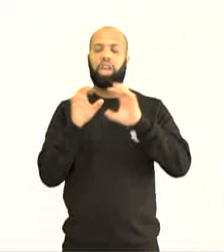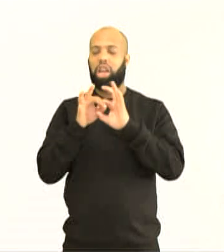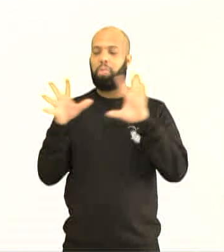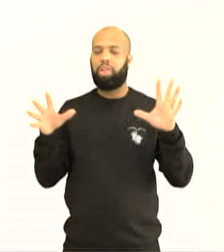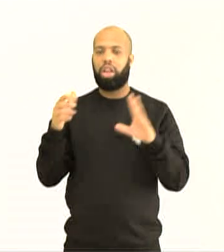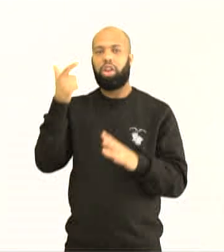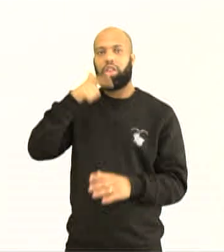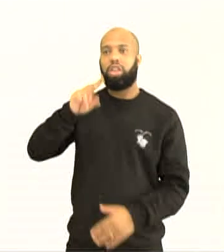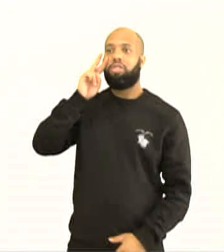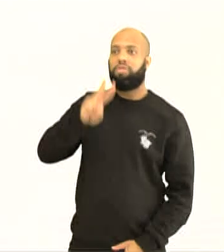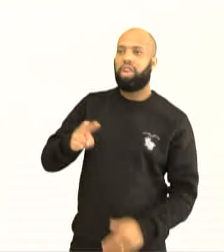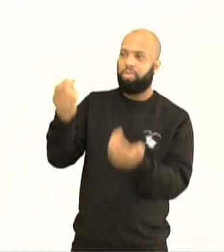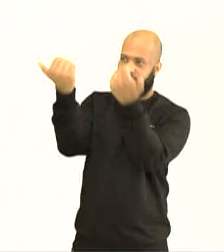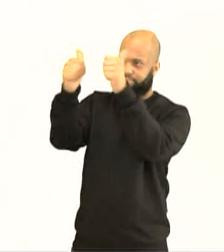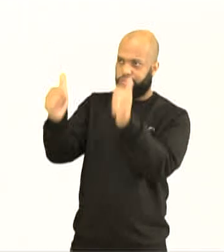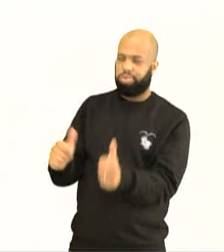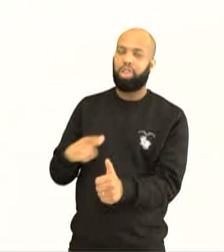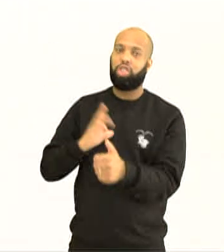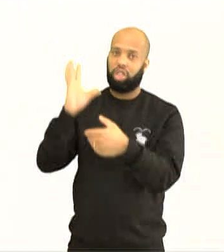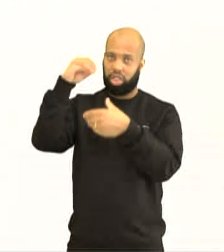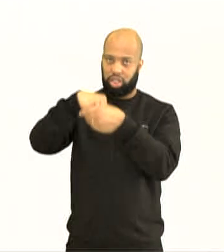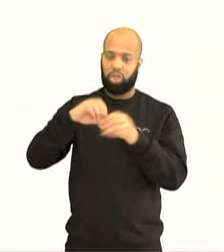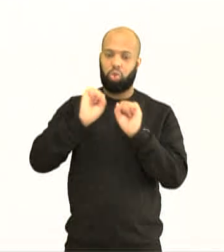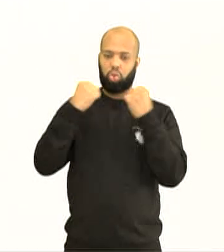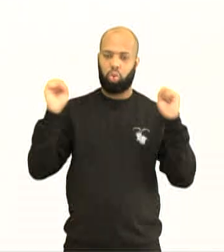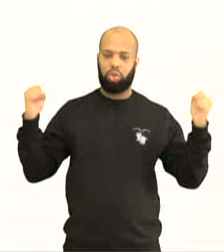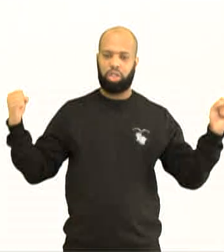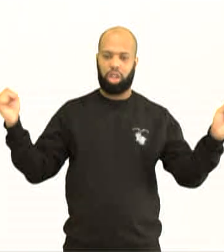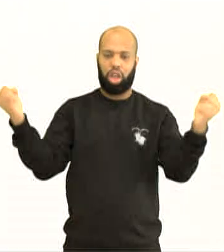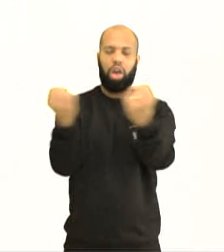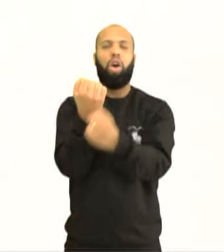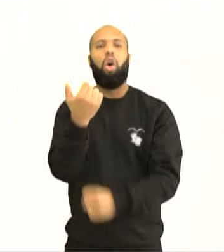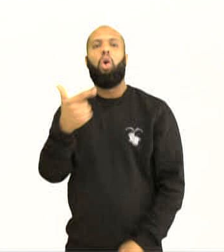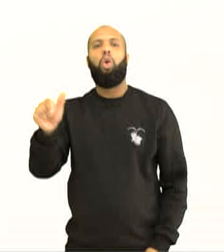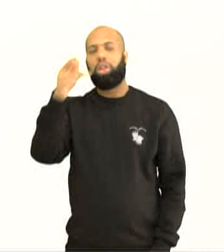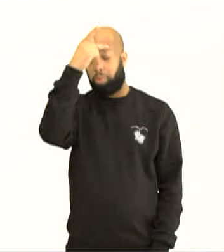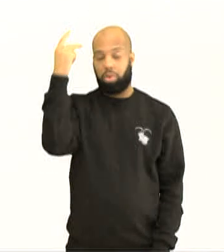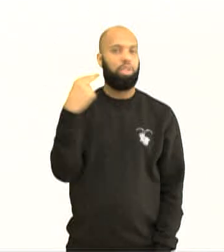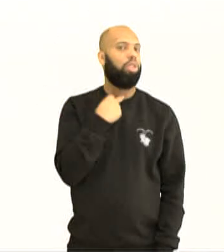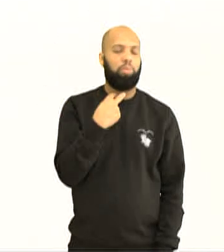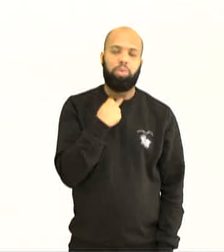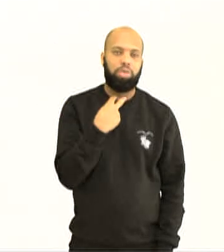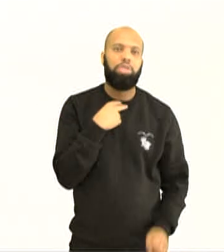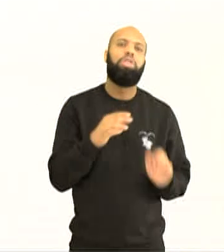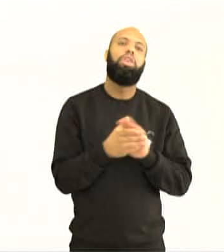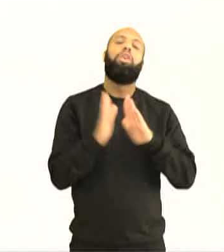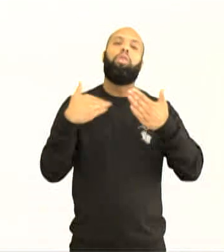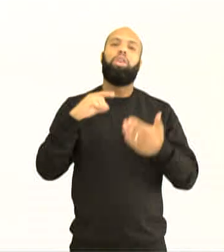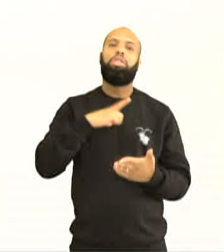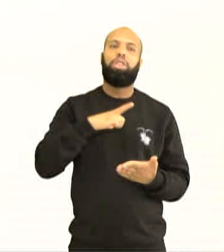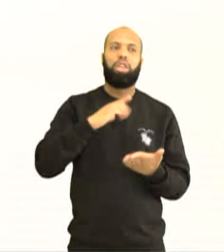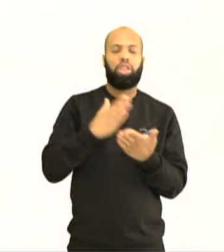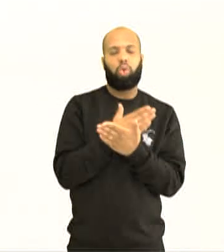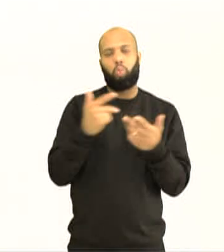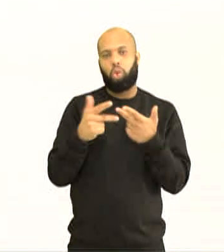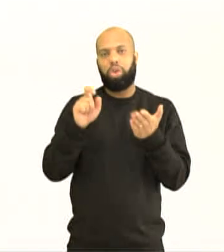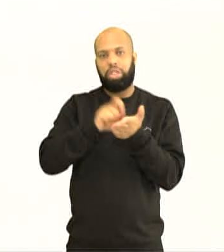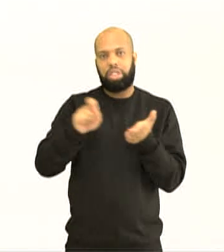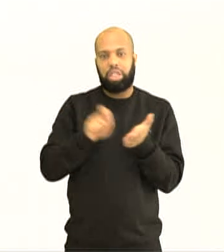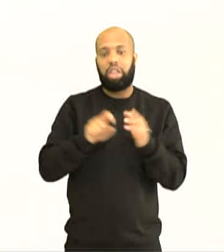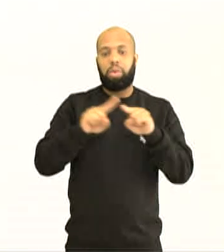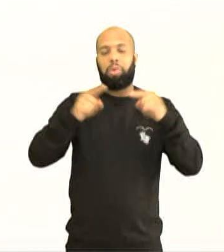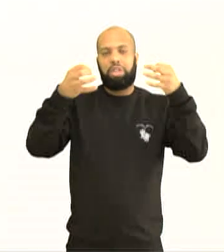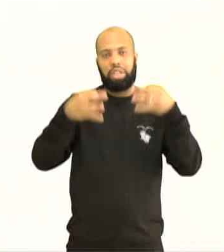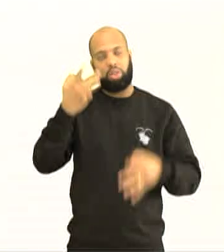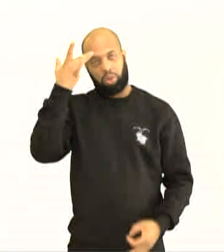de poder ver essas estátuas lá dentro do templo. Mas outras pessoas não podiam ver. Supõe-se, pelos registros, não tem nada preciso,